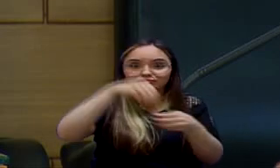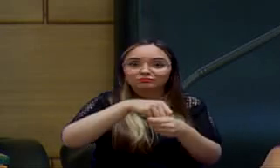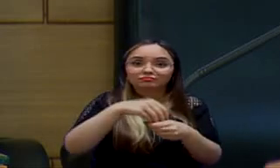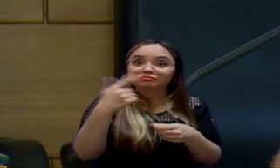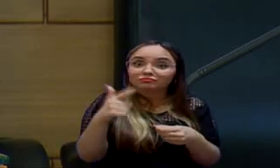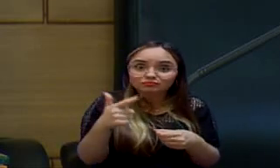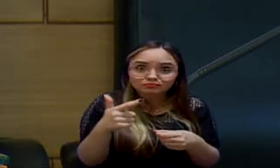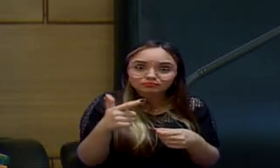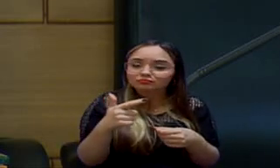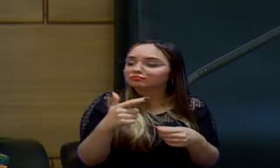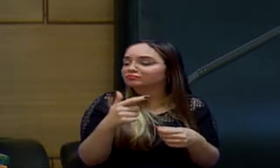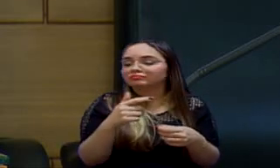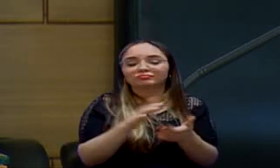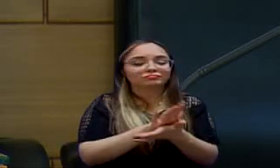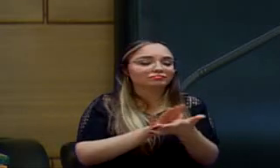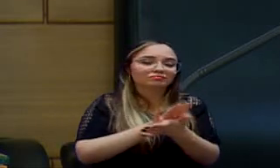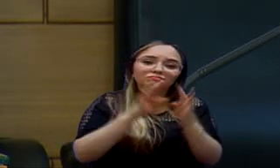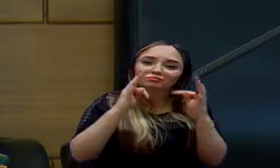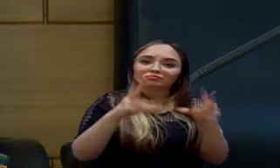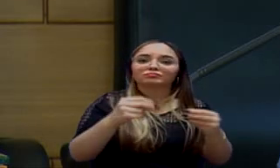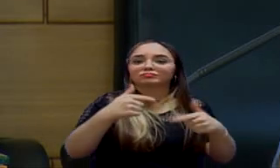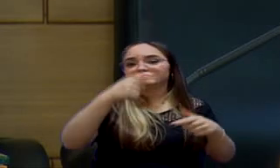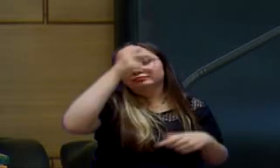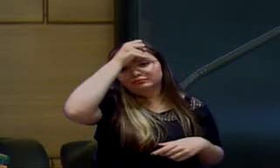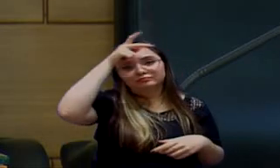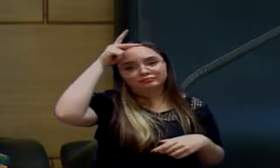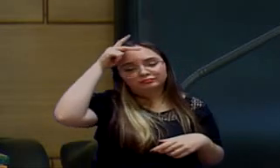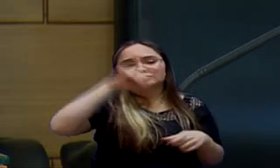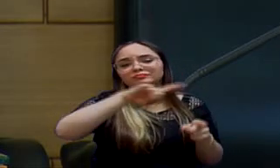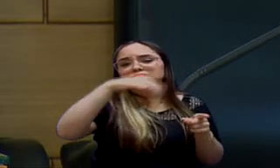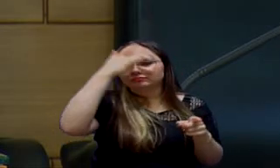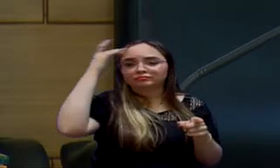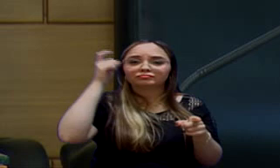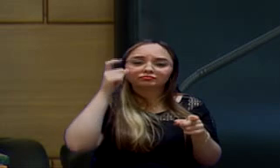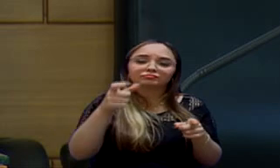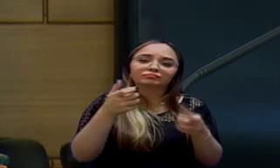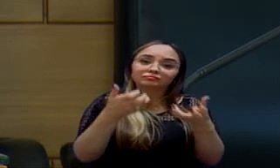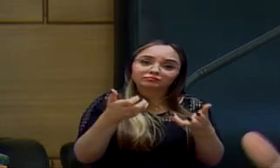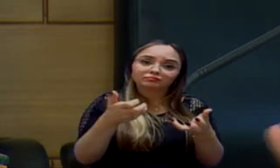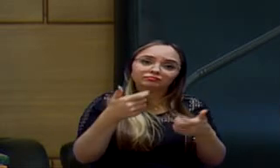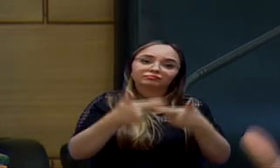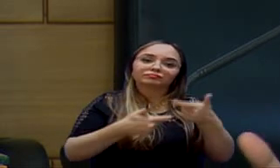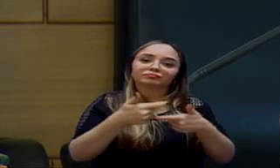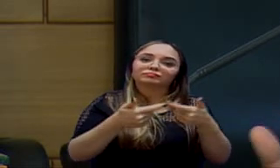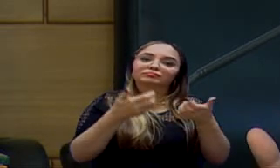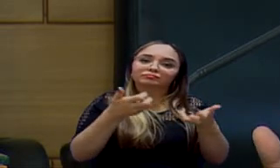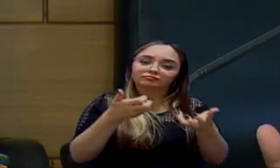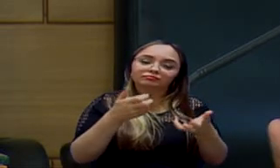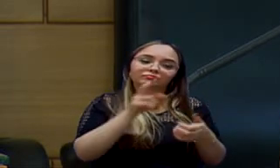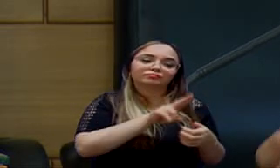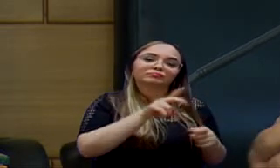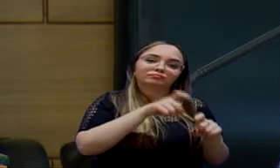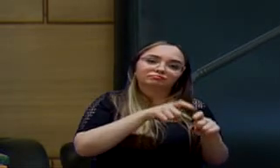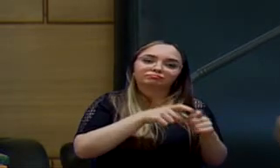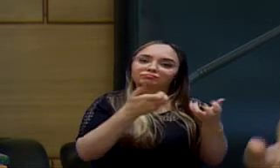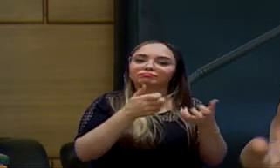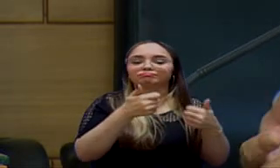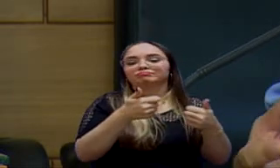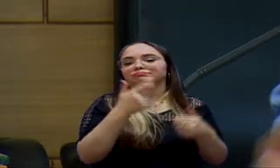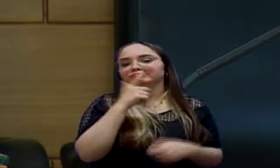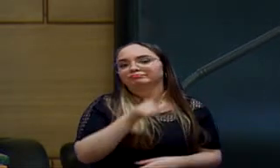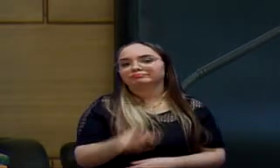com interesses que não o seu próprio interesse porque uma vez que são os servidores que se utilizam desse sistema Então acho que isso já é